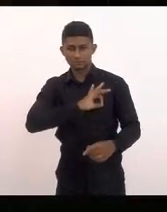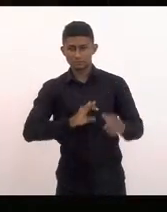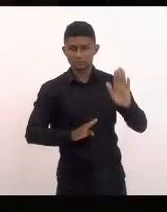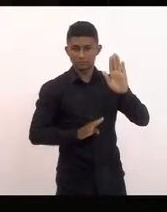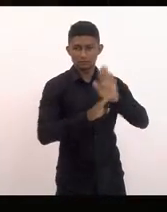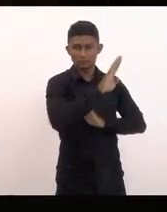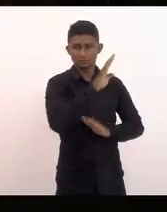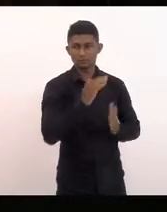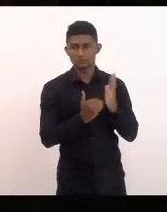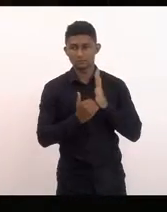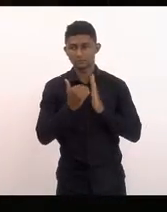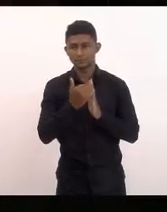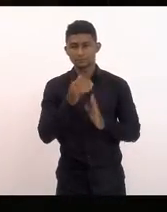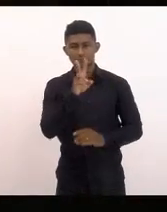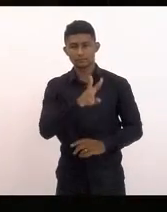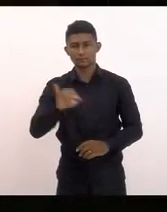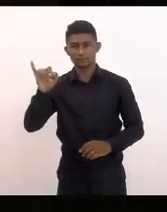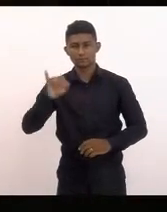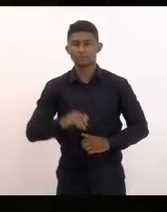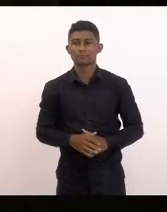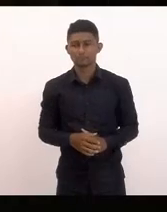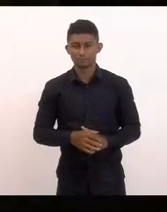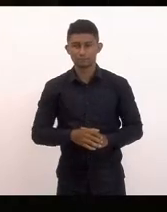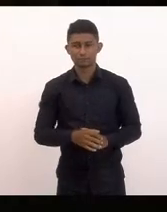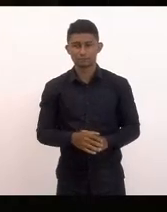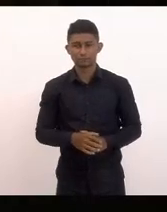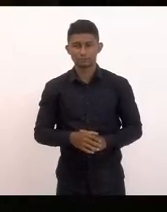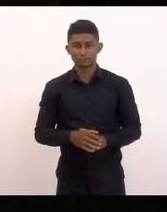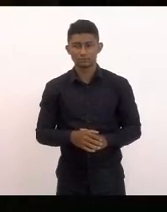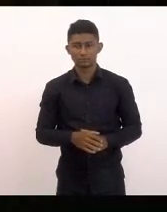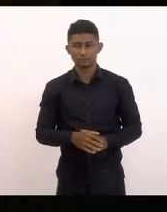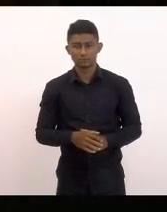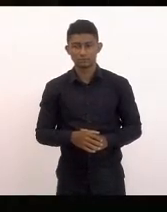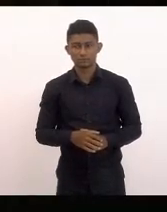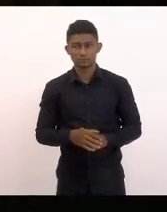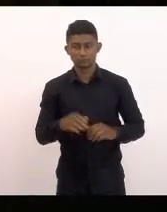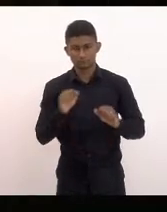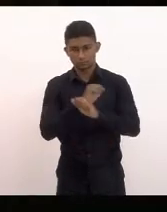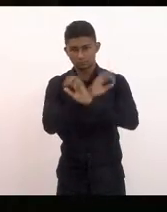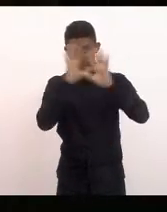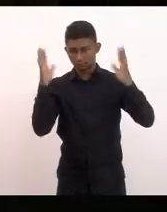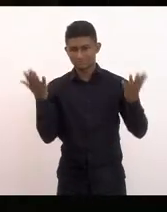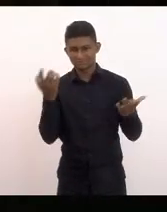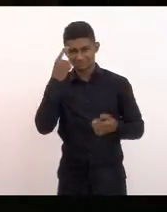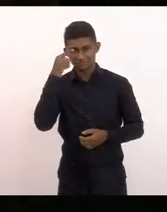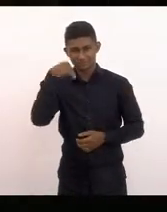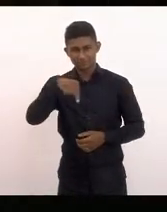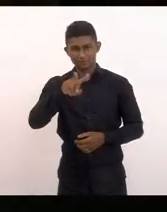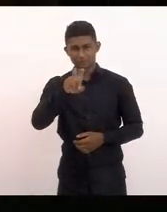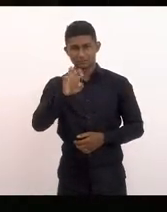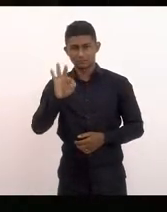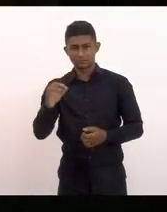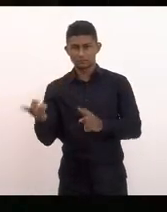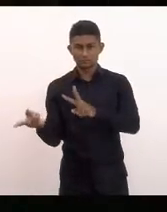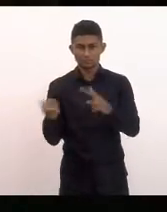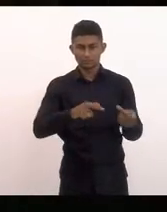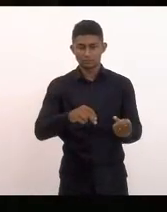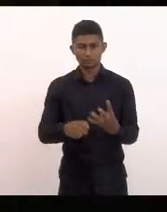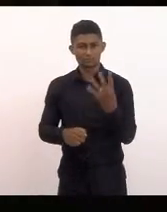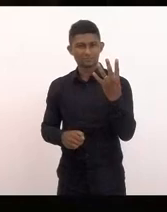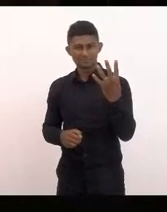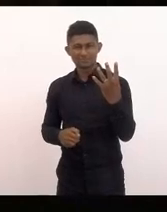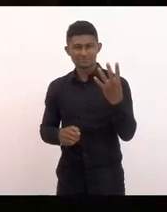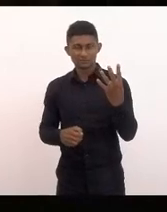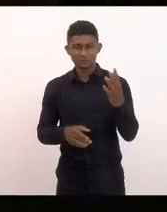sua folha de pagamento. É óbvio. E os vetos aqui encaminhados, que foram apenas 4, de um projeto de lei imenso